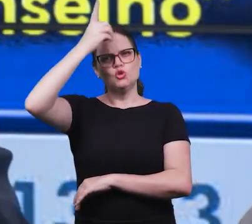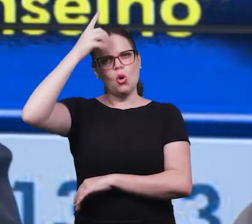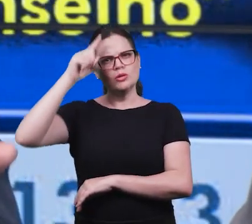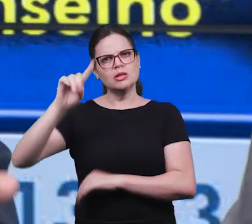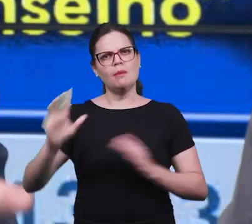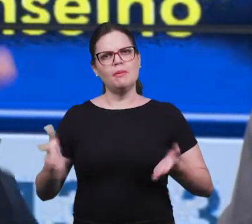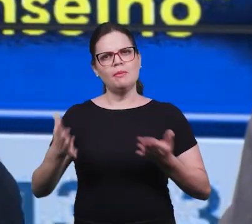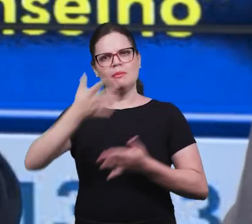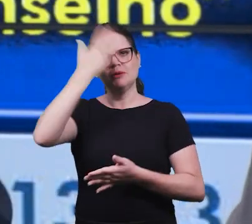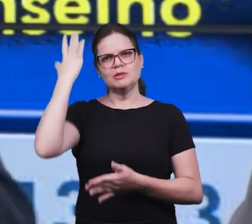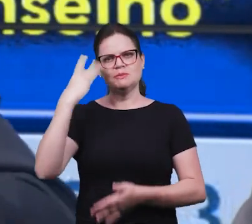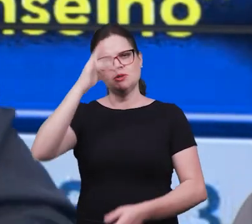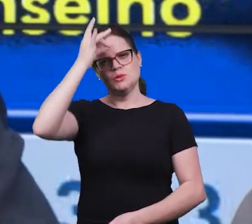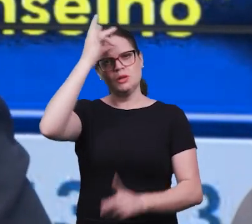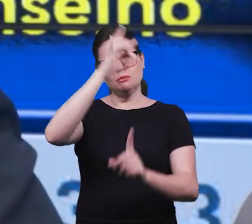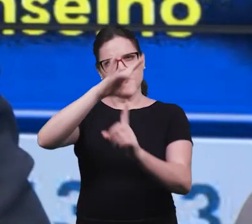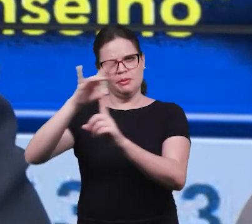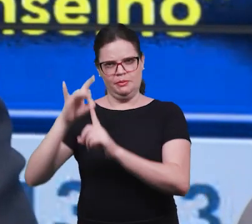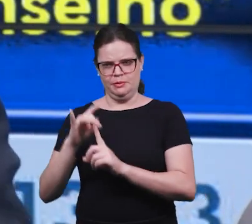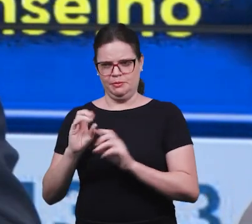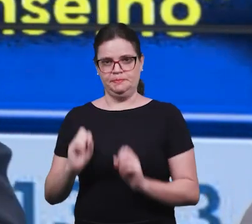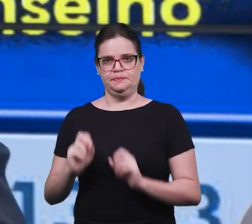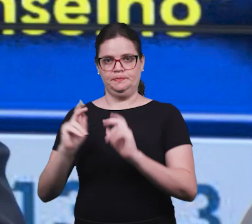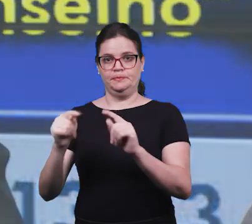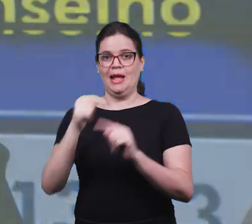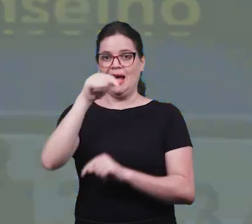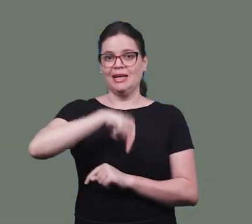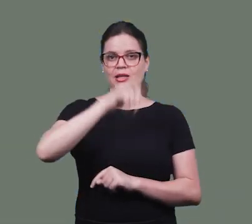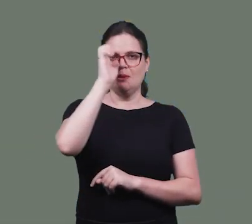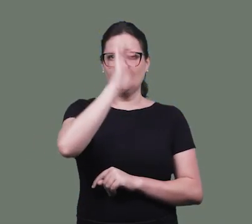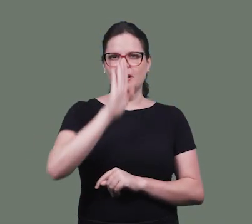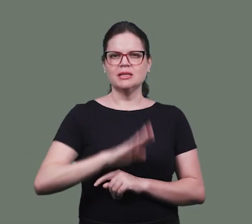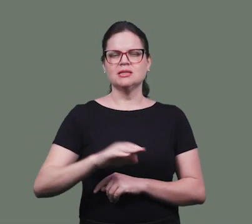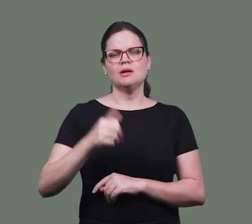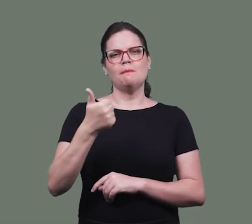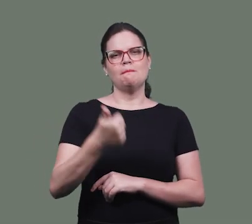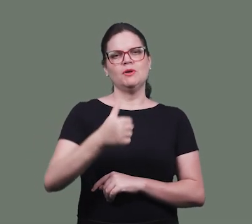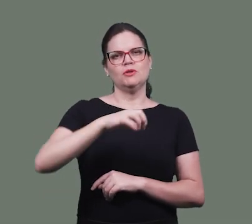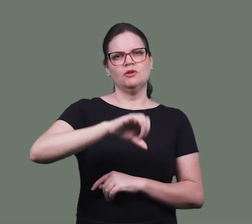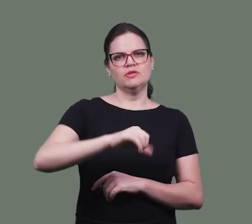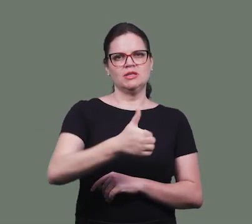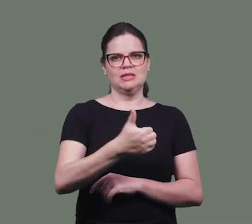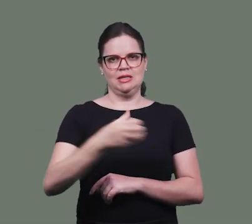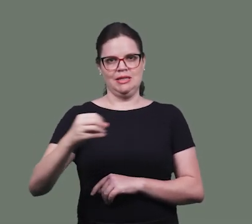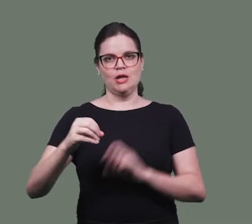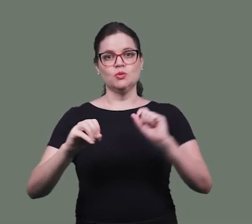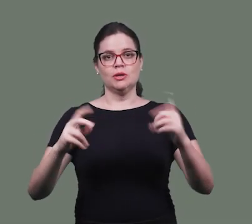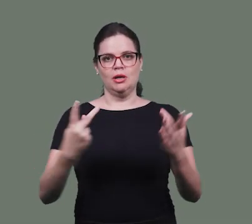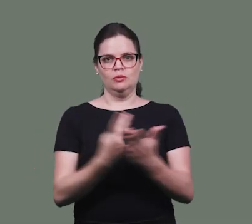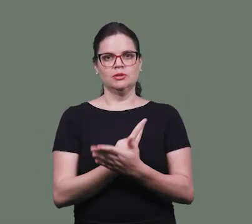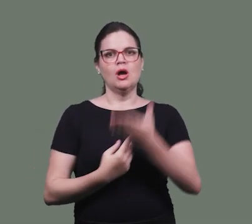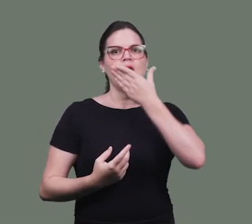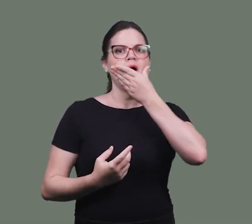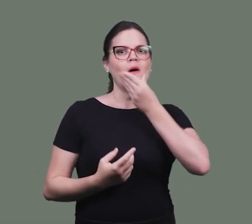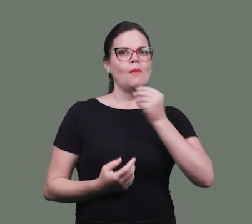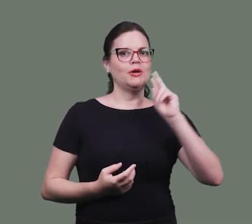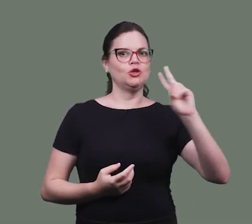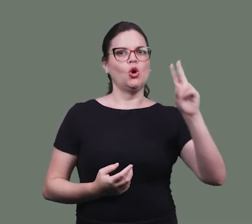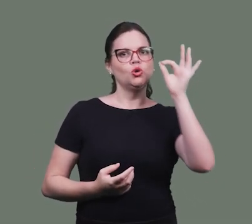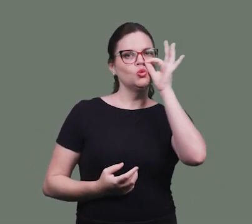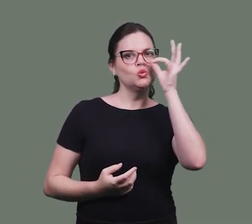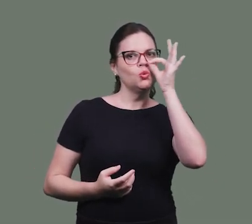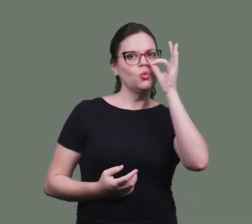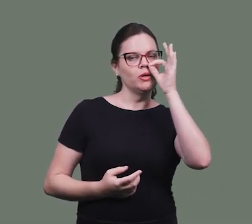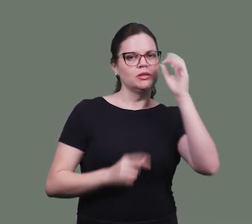espirituais. E nós vamos trazer aqui para o Brasil. Em 1910 vieram 2 suecos para o Brasil, Daniel Berg